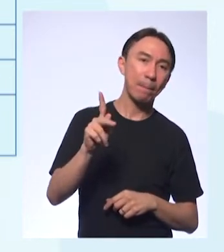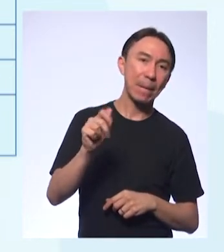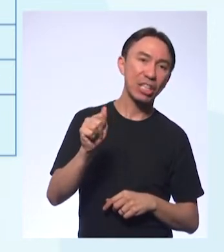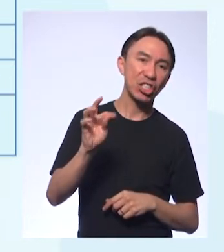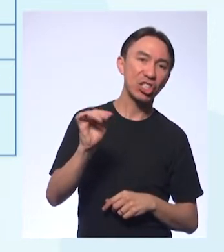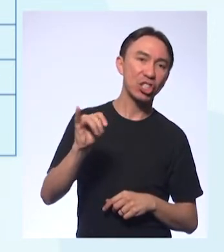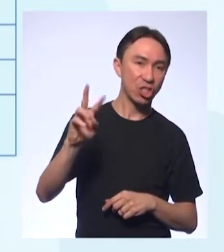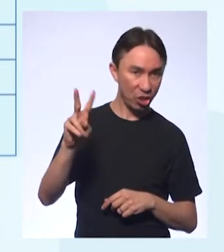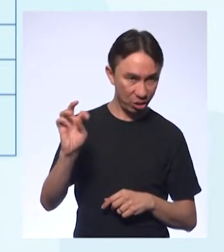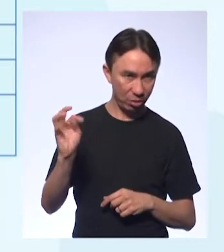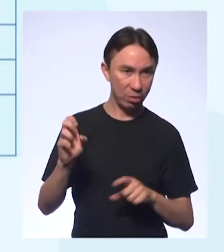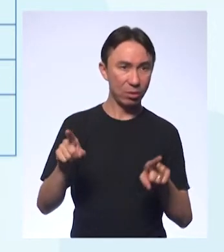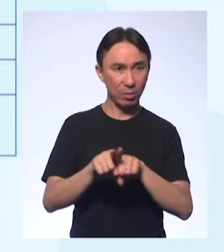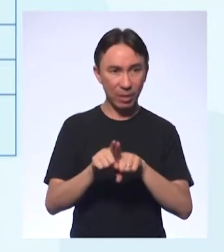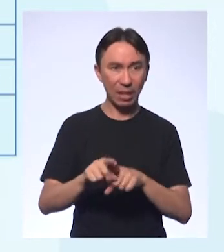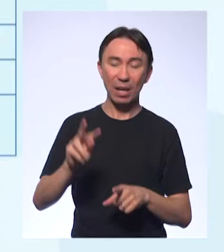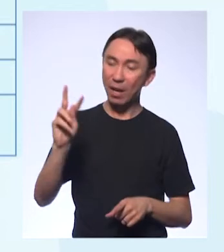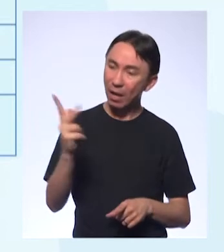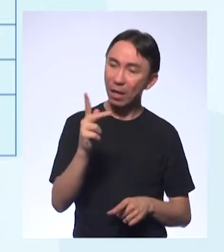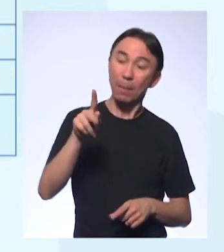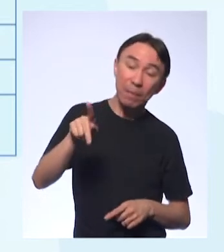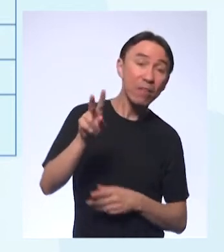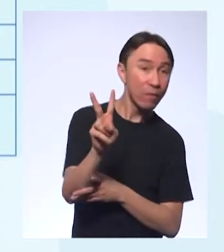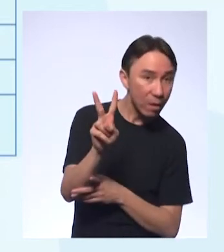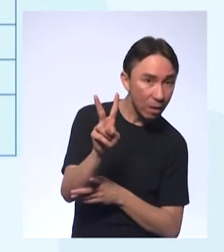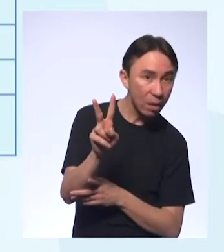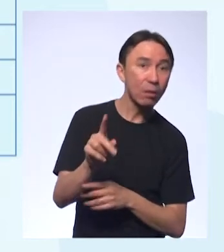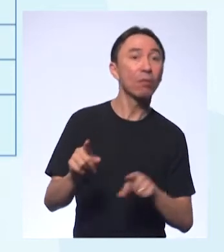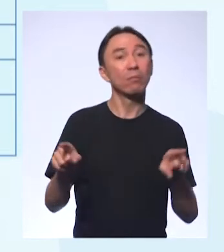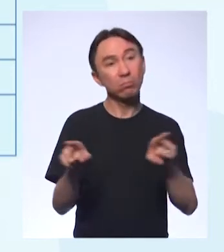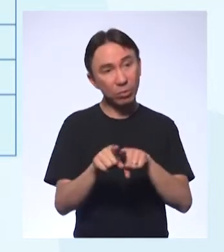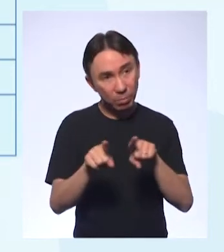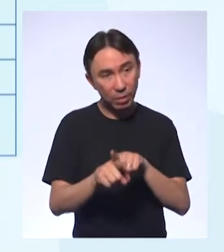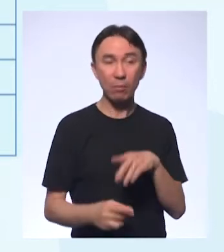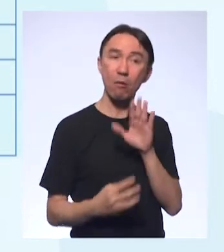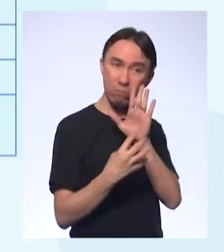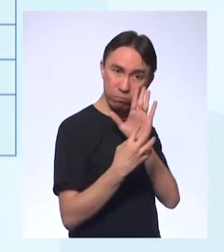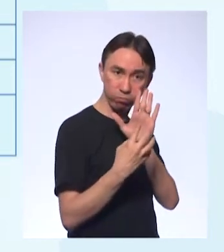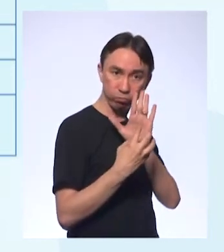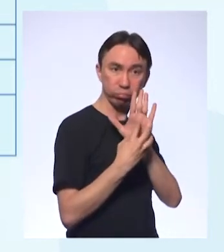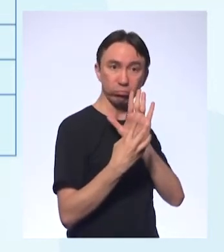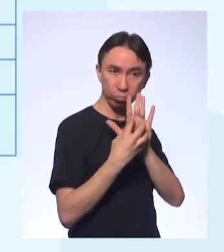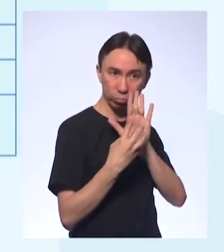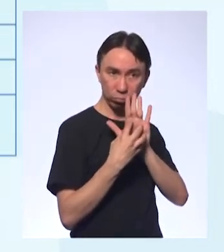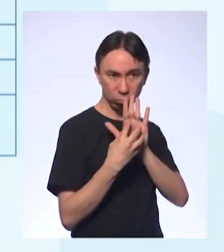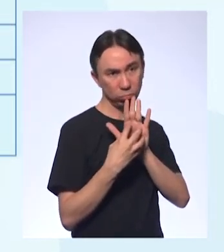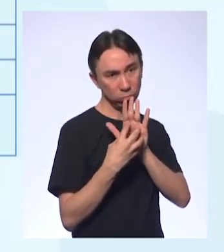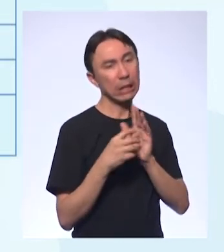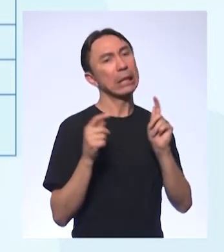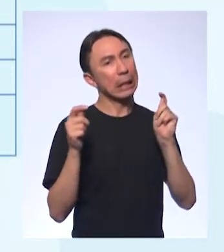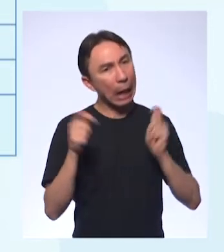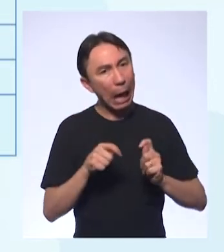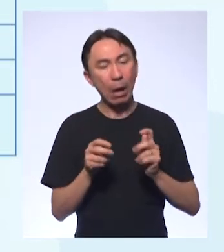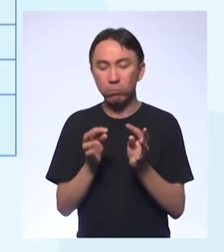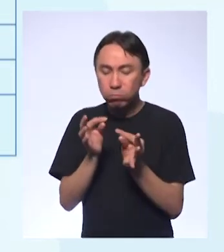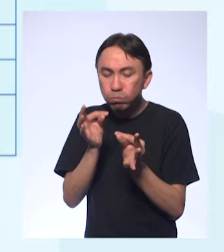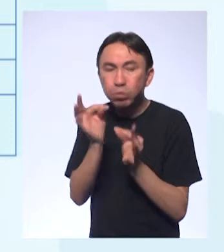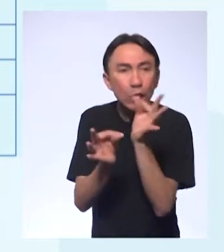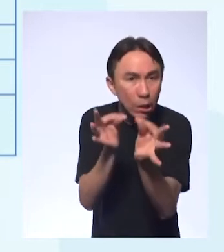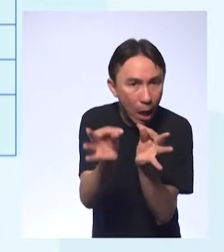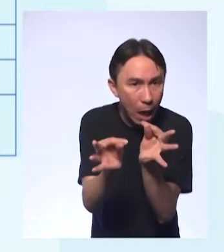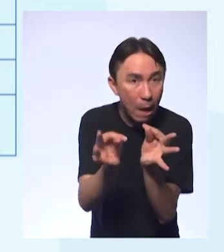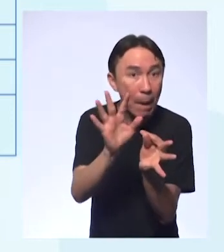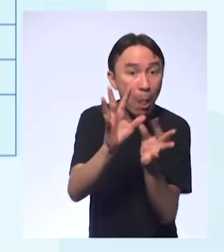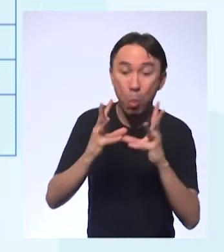E o HIV. Tudo bem? São doenças que são tratáveis, mas não são curáveis. E